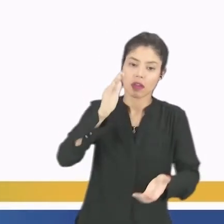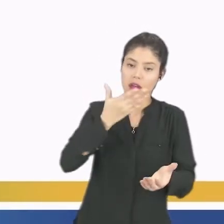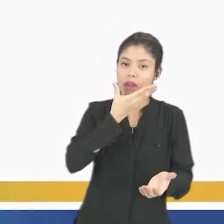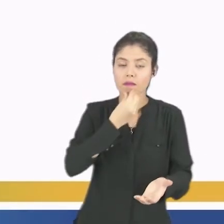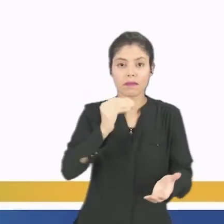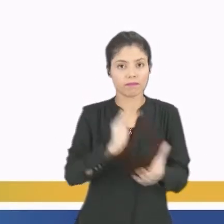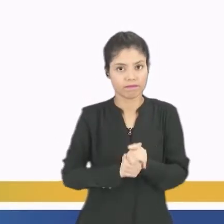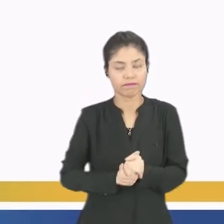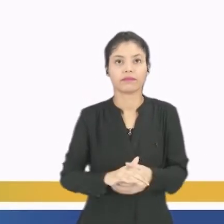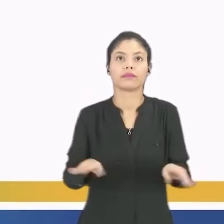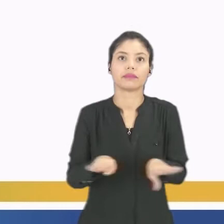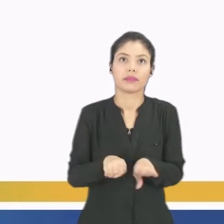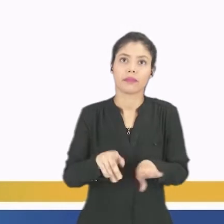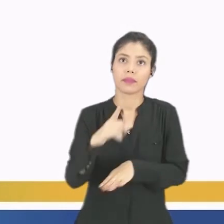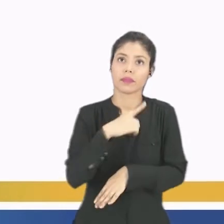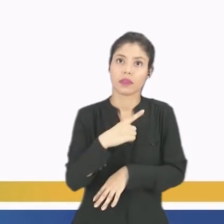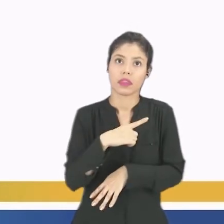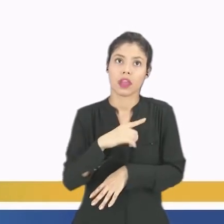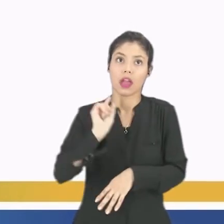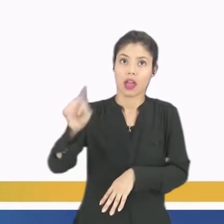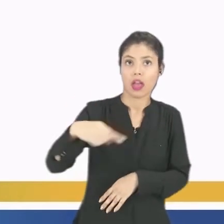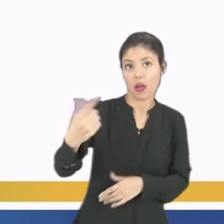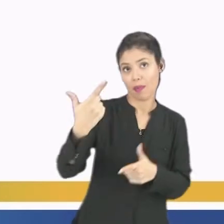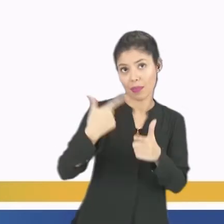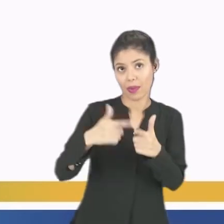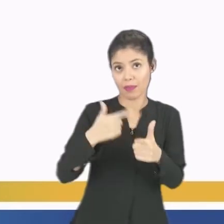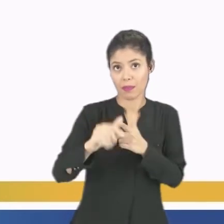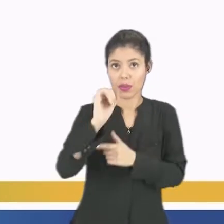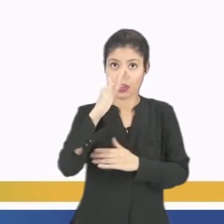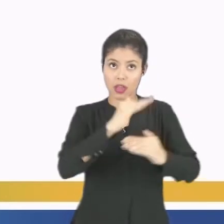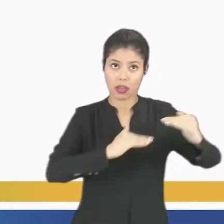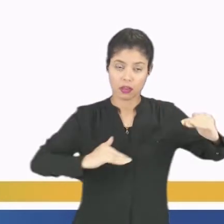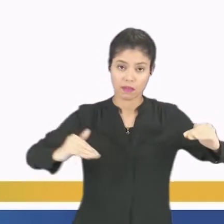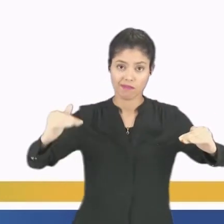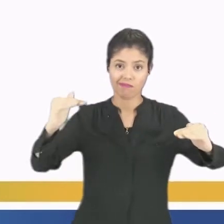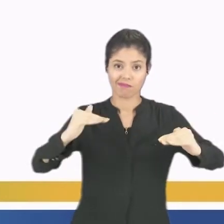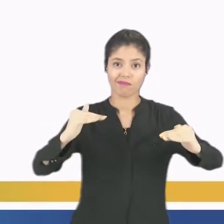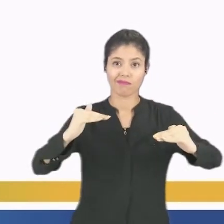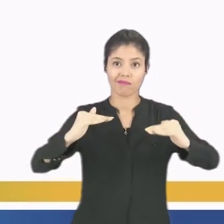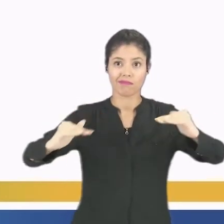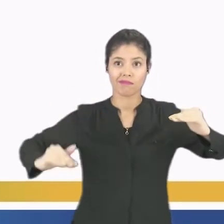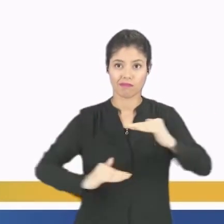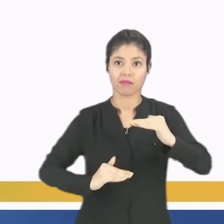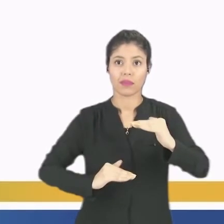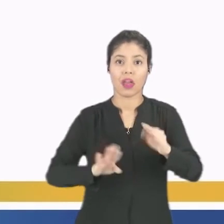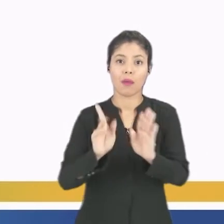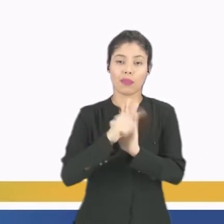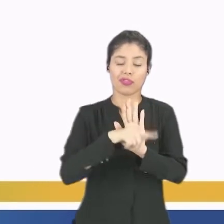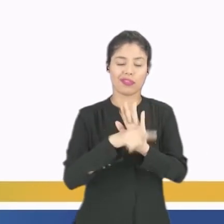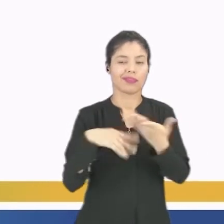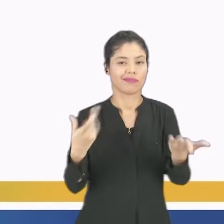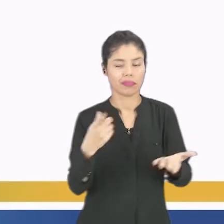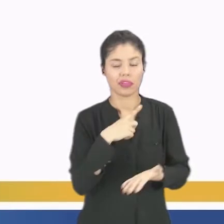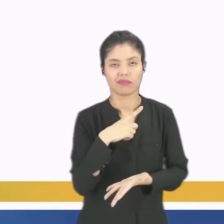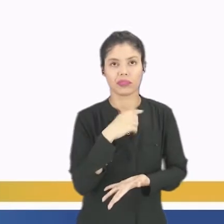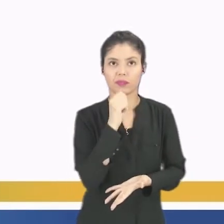Isso acarretou no problema que surge por solução, a desigualdade fundamentada por gênero.